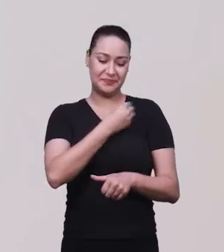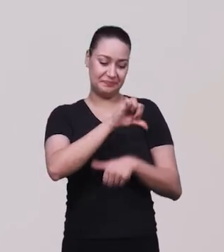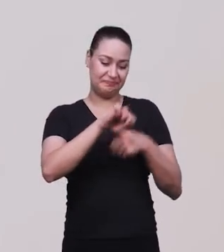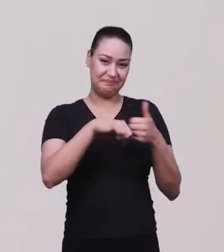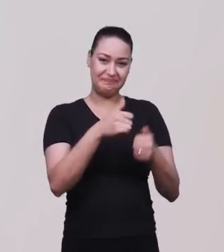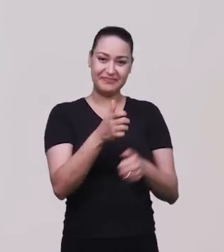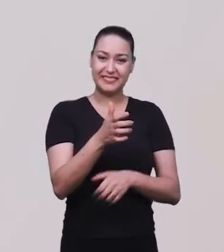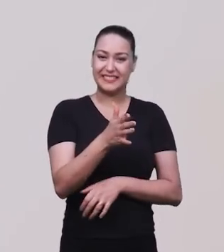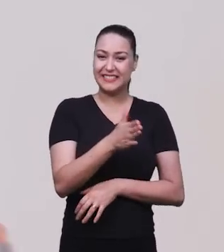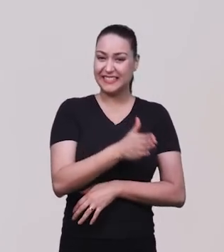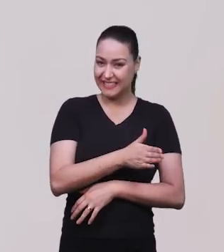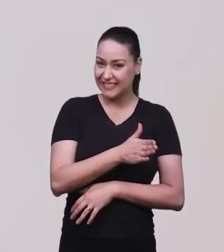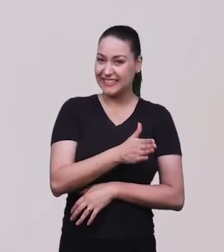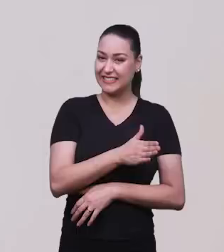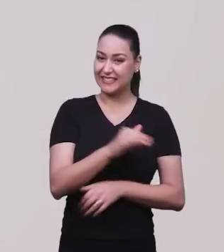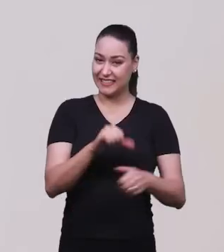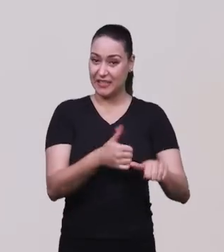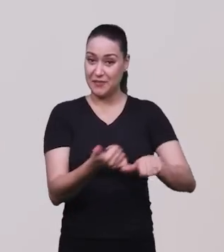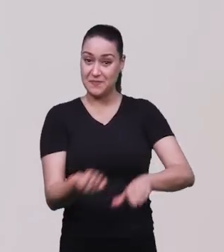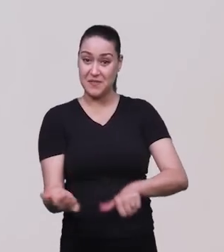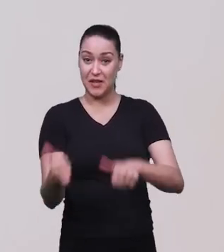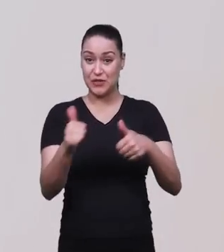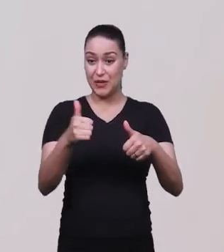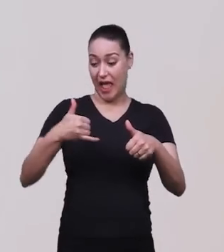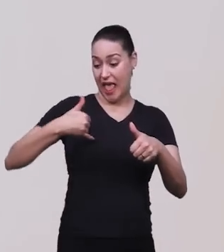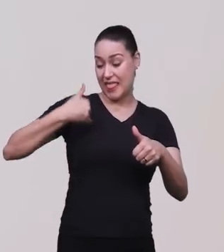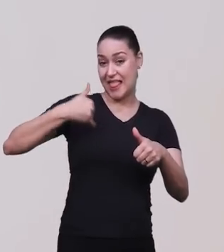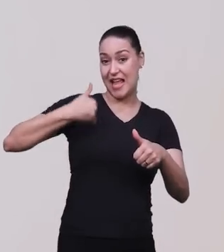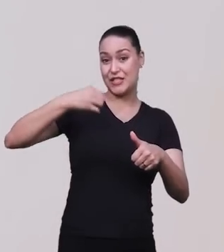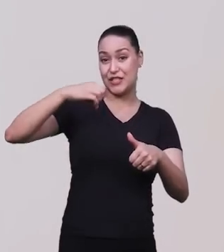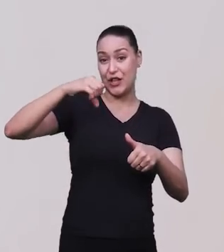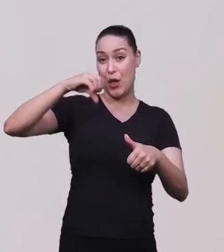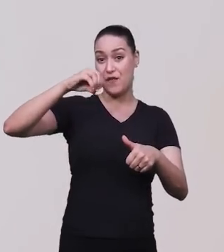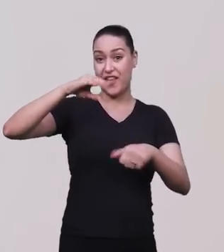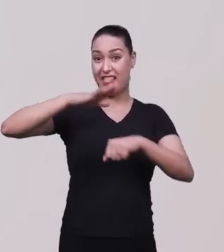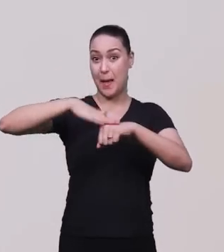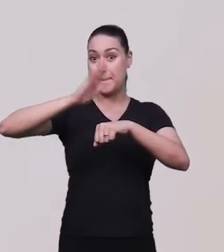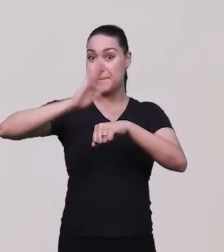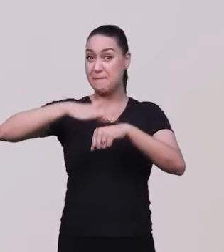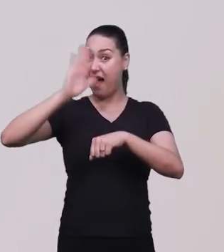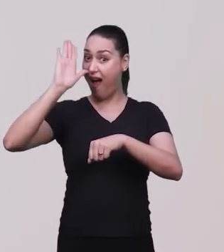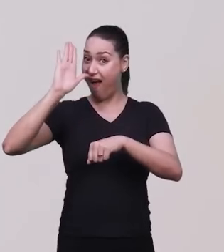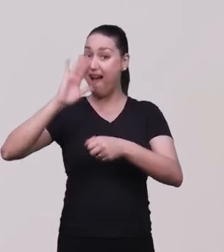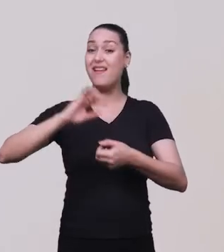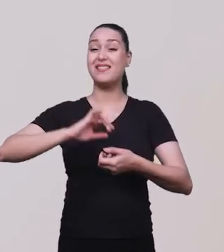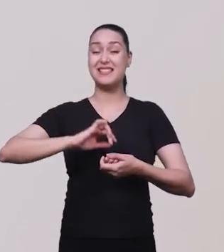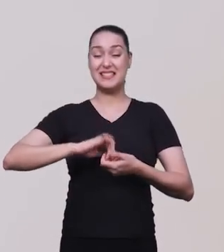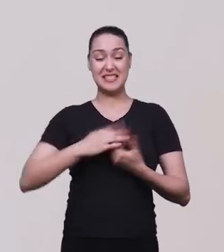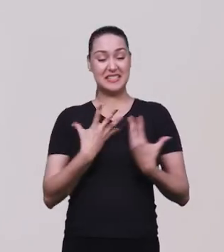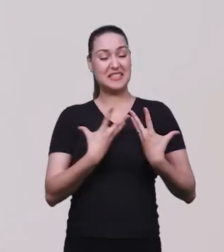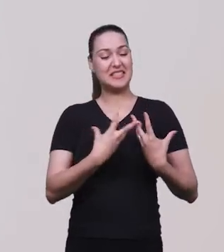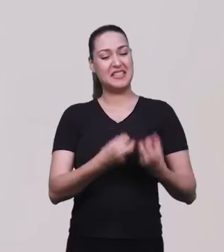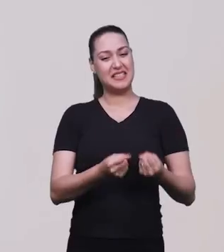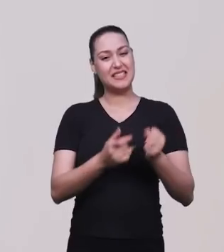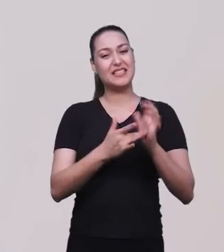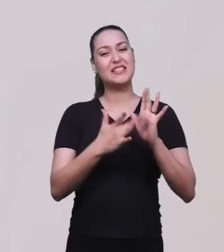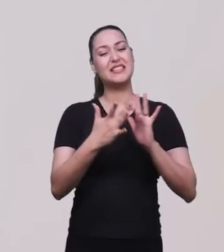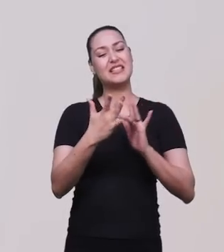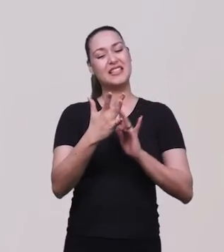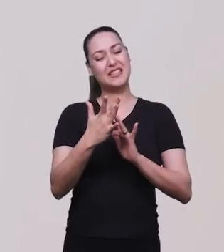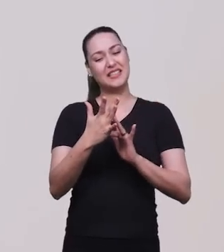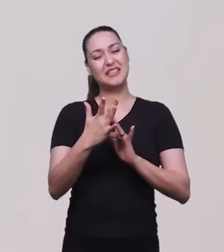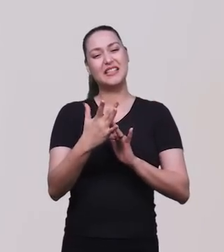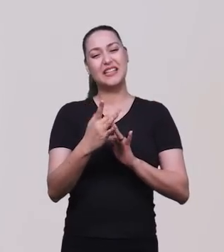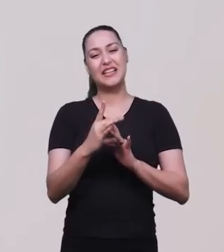vida a ele. Nós tivemos o batismo de um senhor de mais de 90 anos, onde ele aceitou o Senhor como seu único